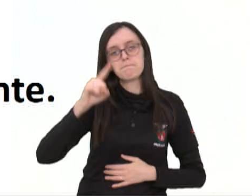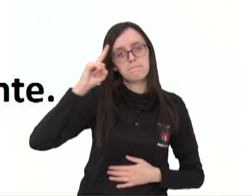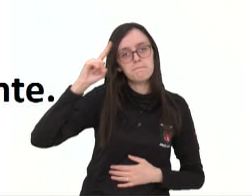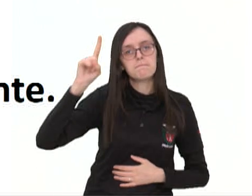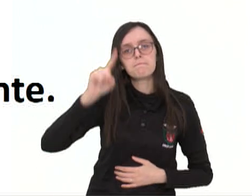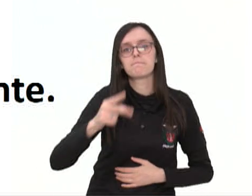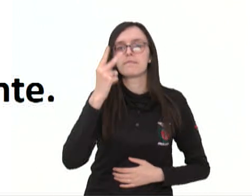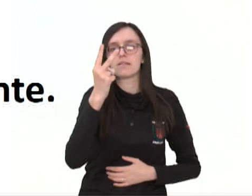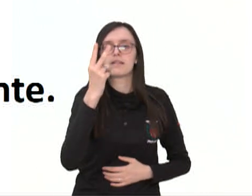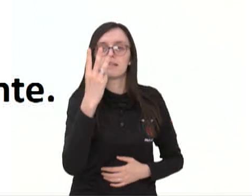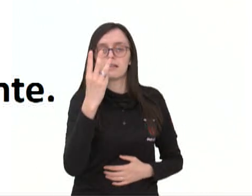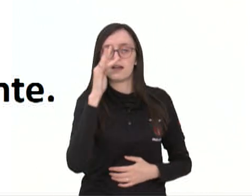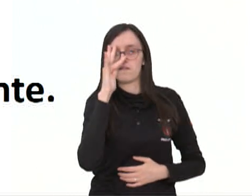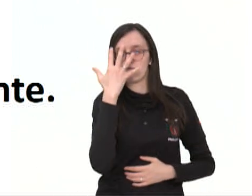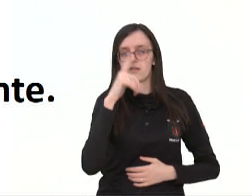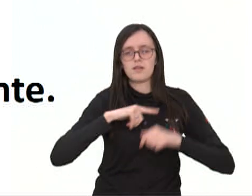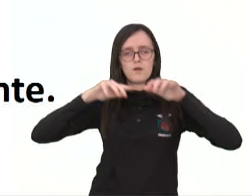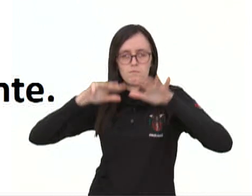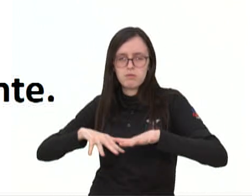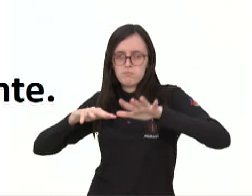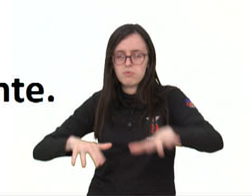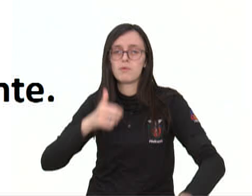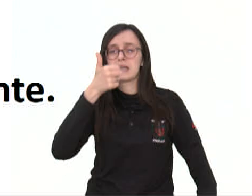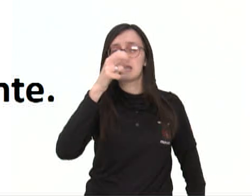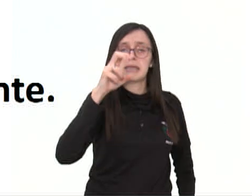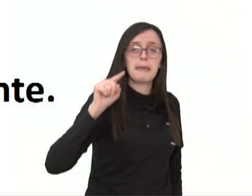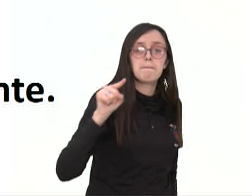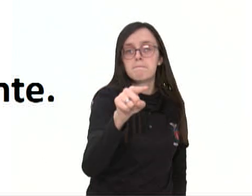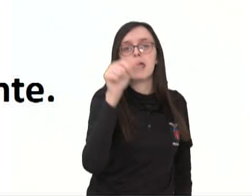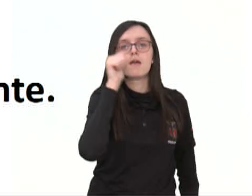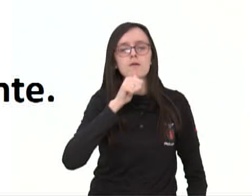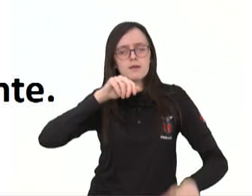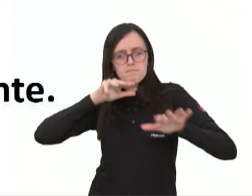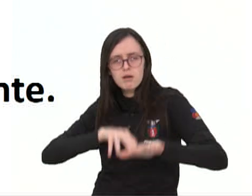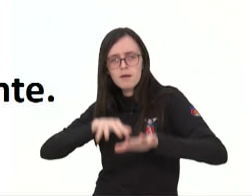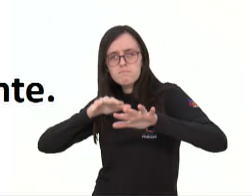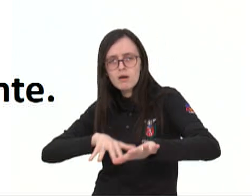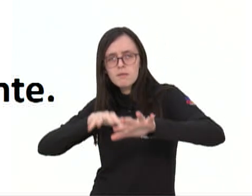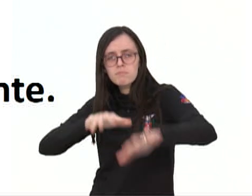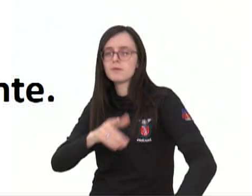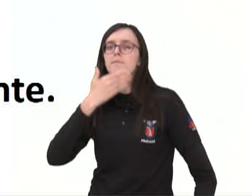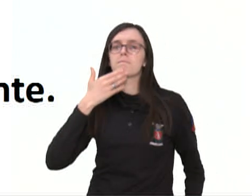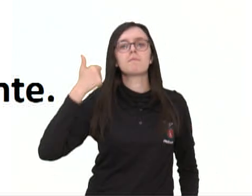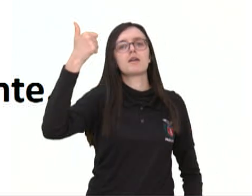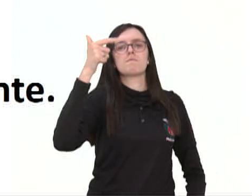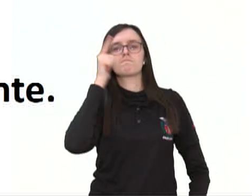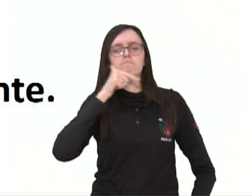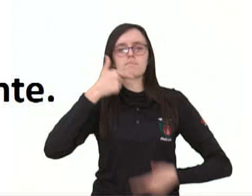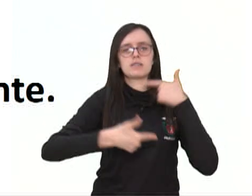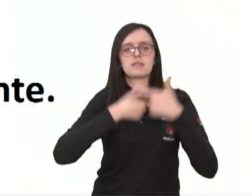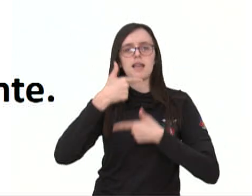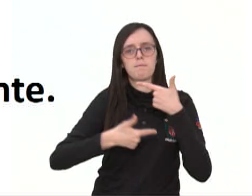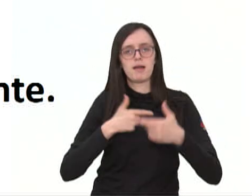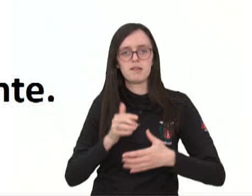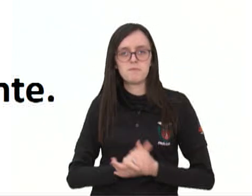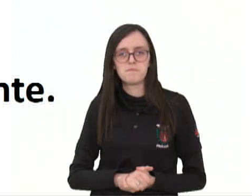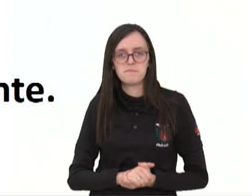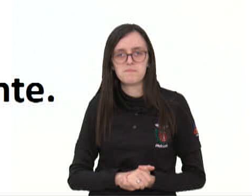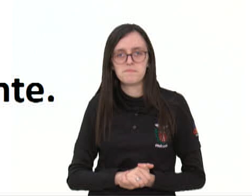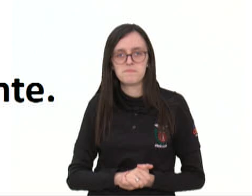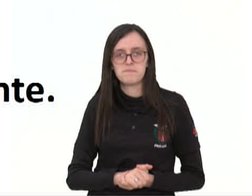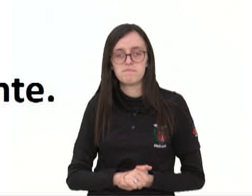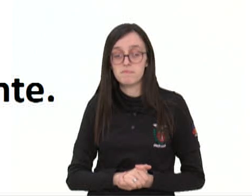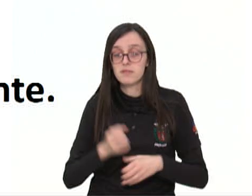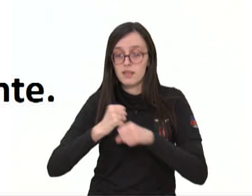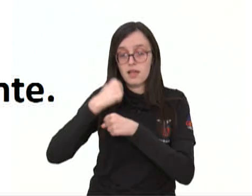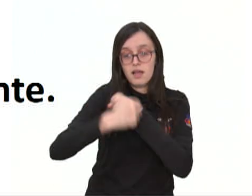23 de fevereiro, uma passeata com cerca de 15 mil mulheres por melhores condições de trabalho. E